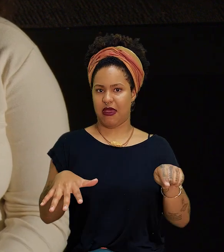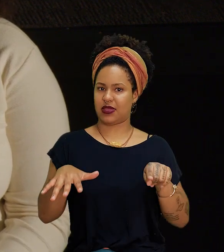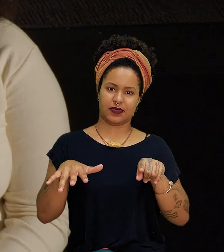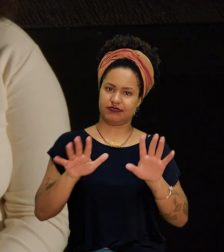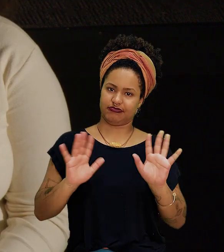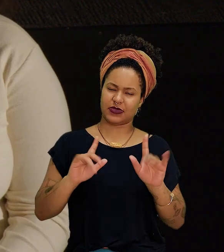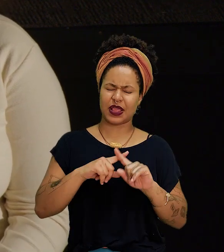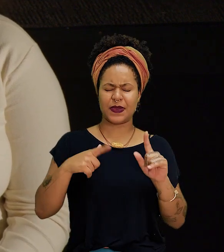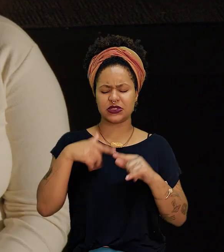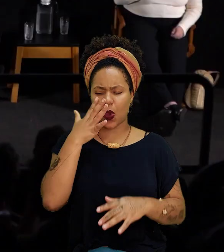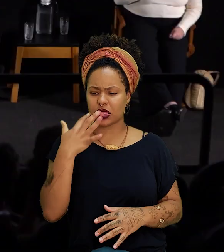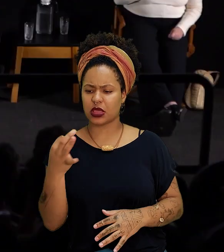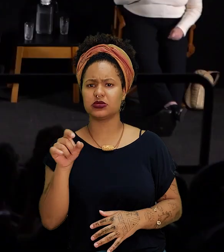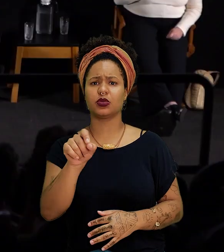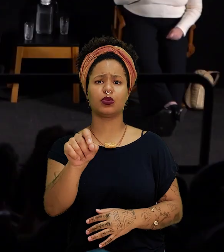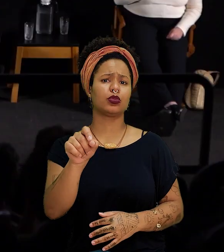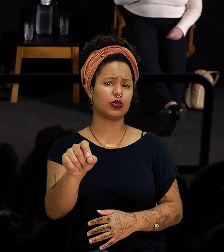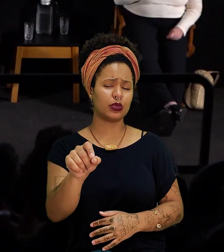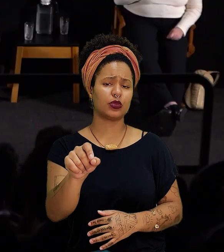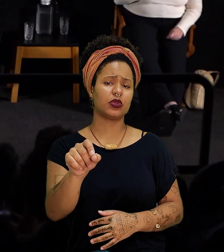área, porém, o que me chamou a atenção